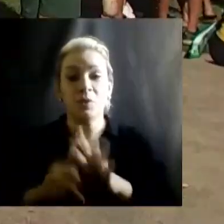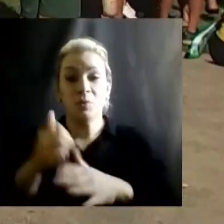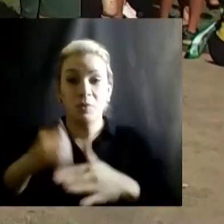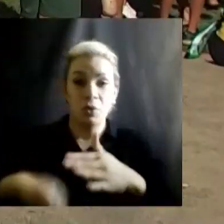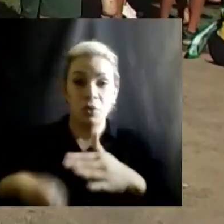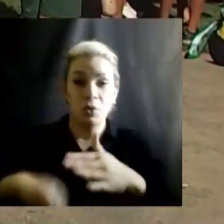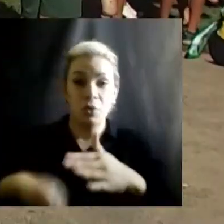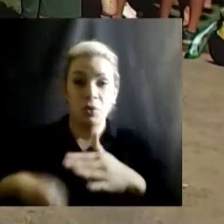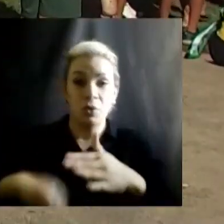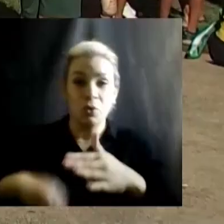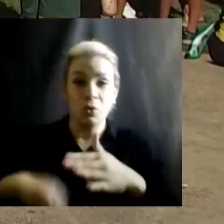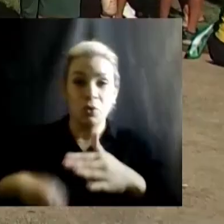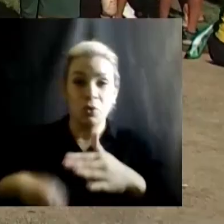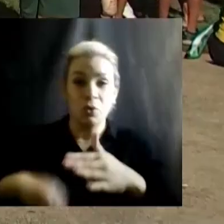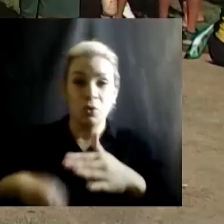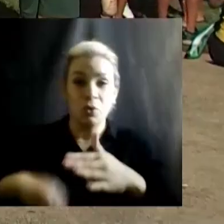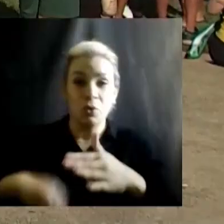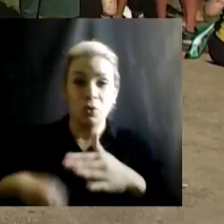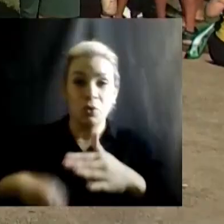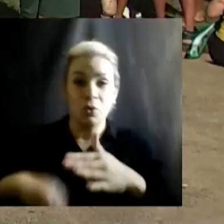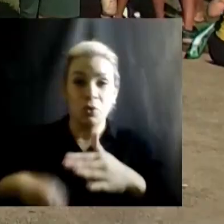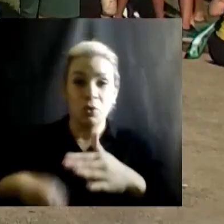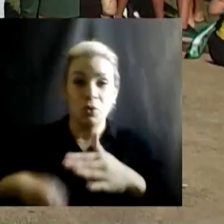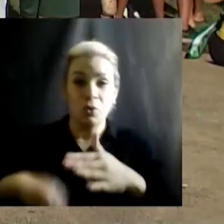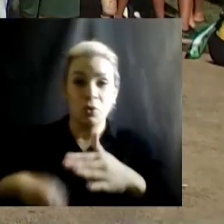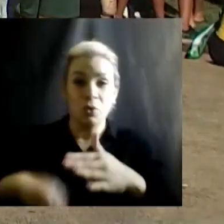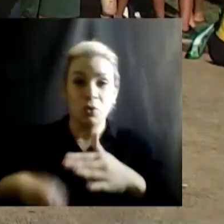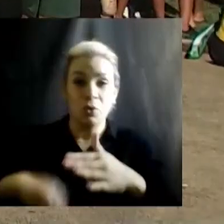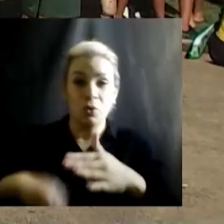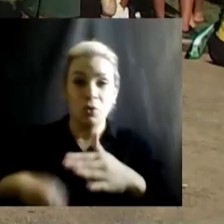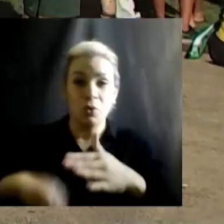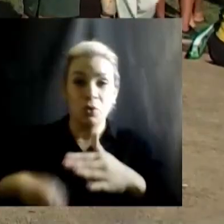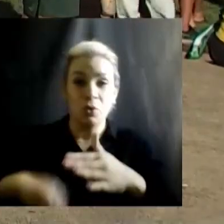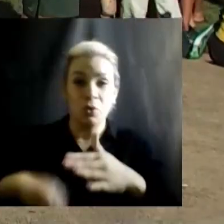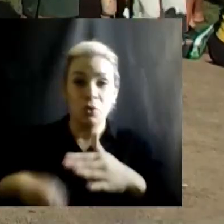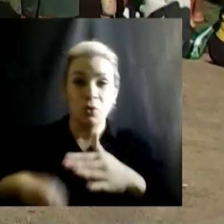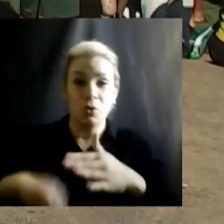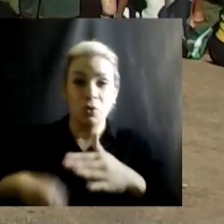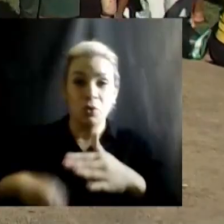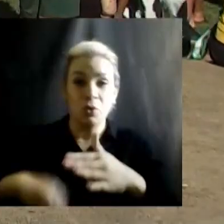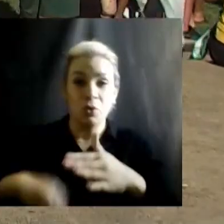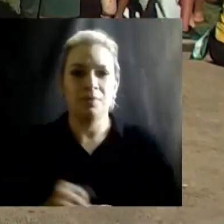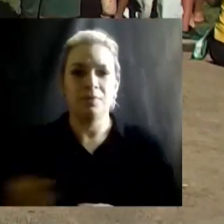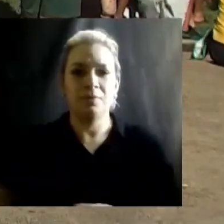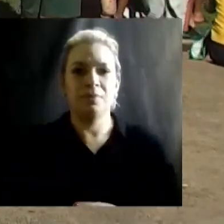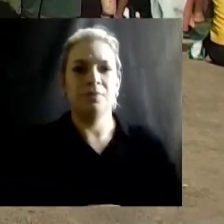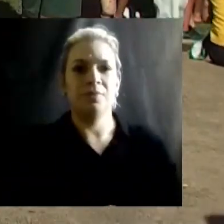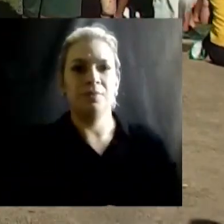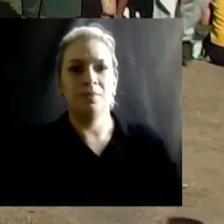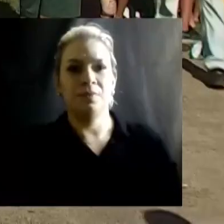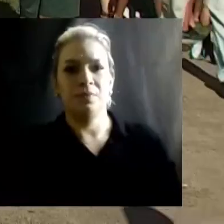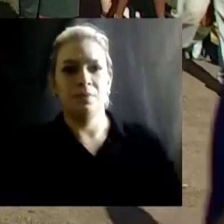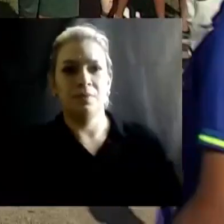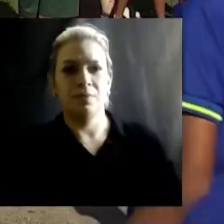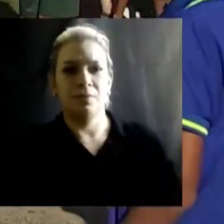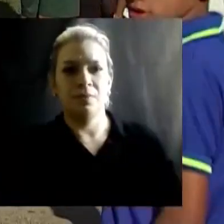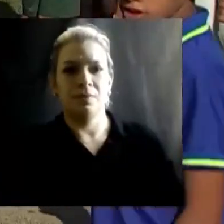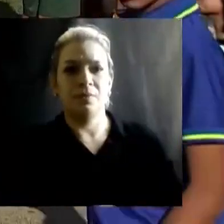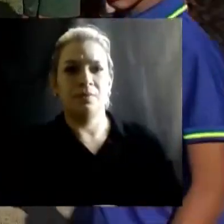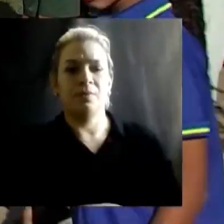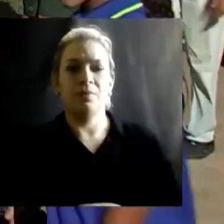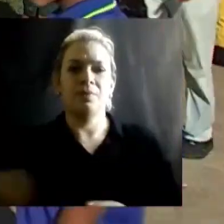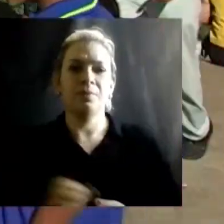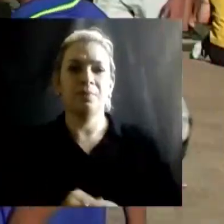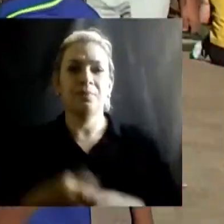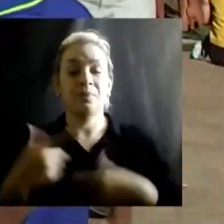O primeiro tempo foi marcado por muitas emoções, chances de gol e muita intensidade. Aqui na Arena do